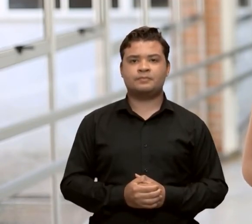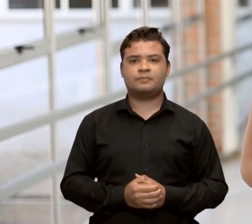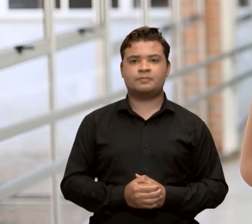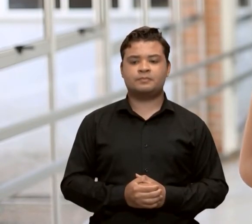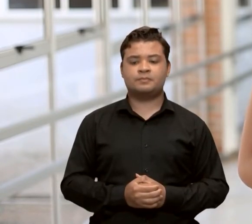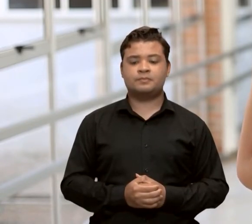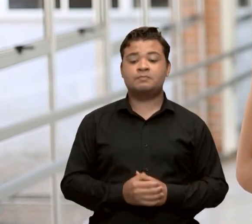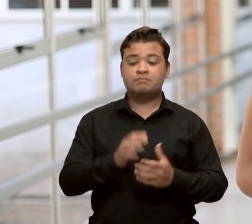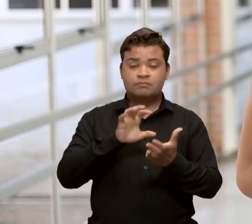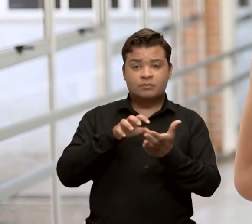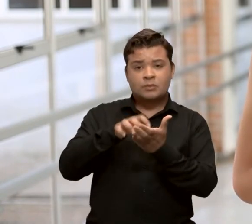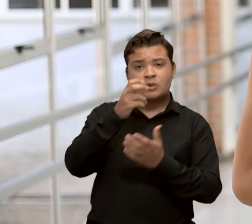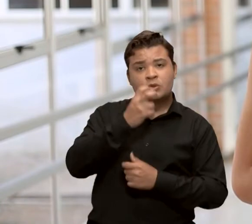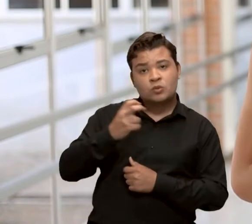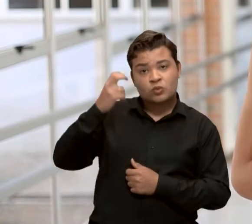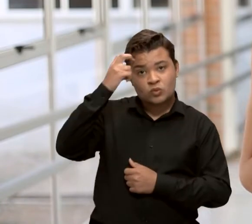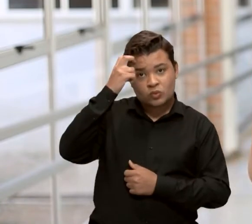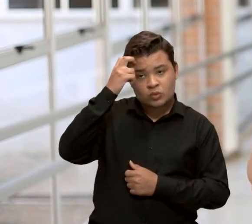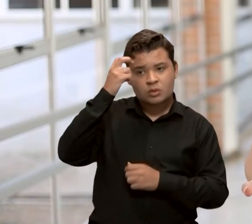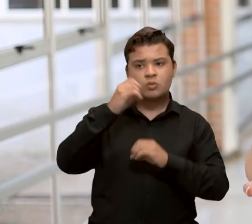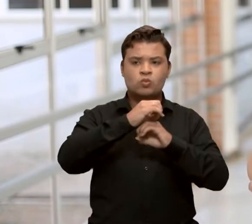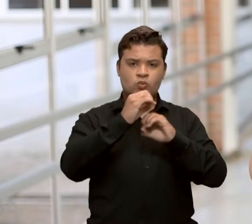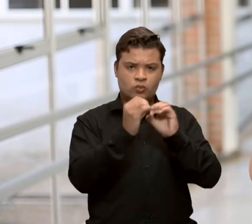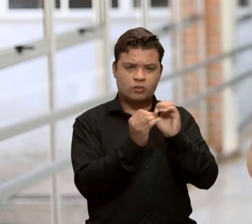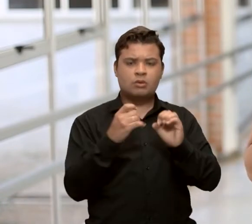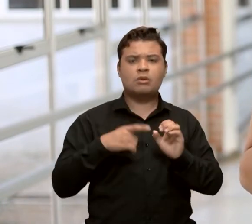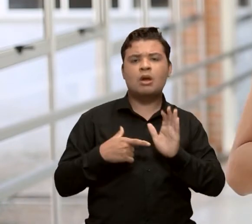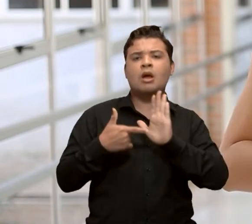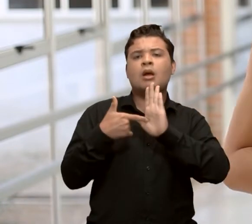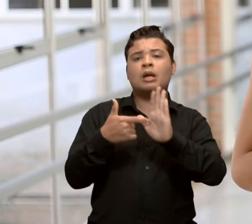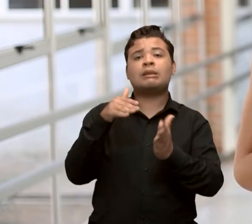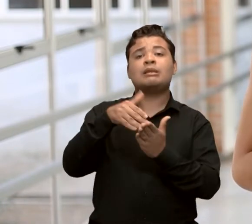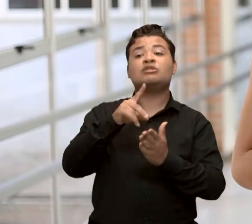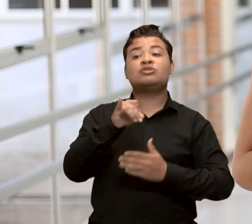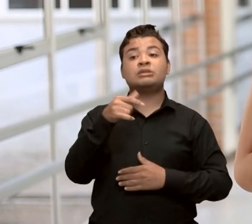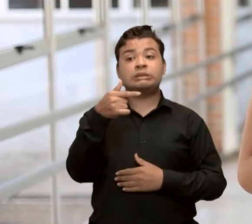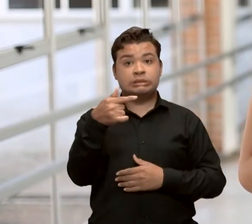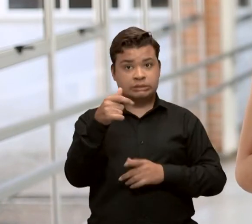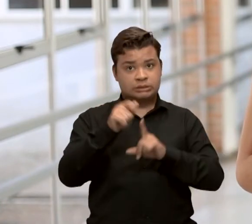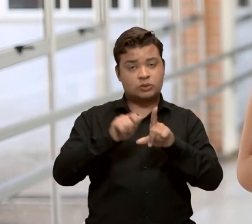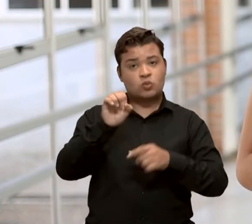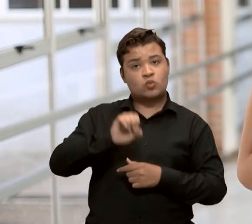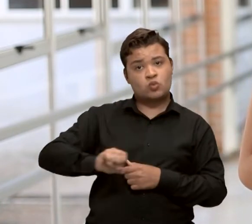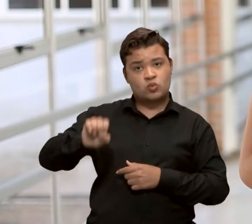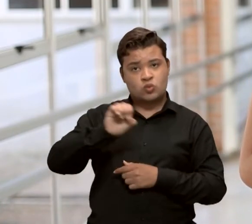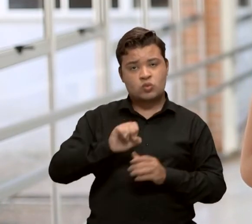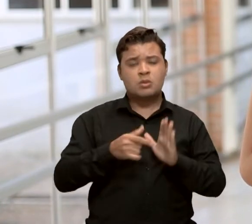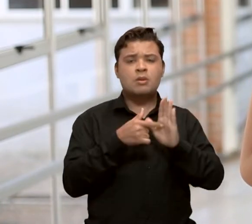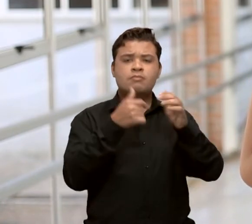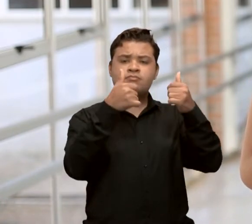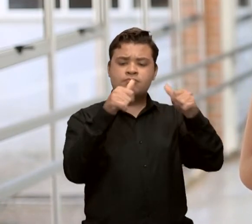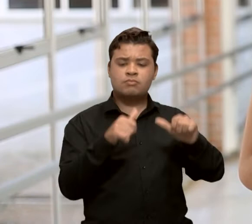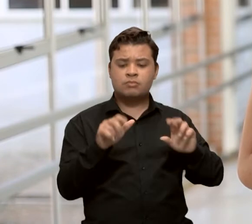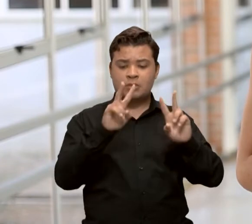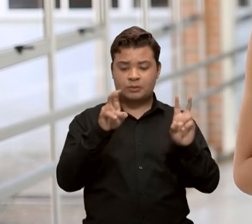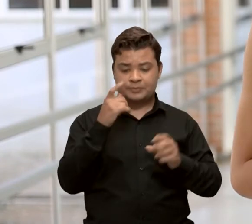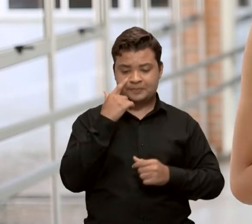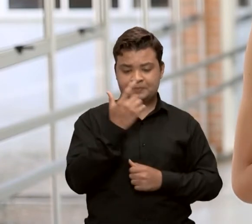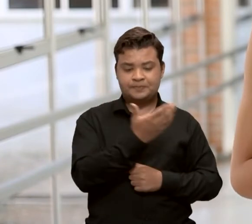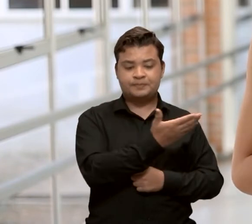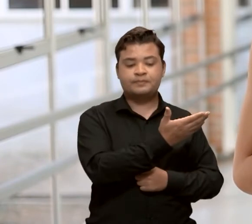O Centro Cultural da UFG apresenta até o dia 7 de outubro a exposição Matrizes, Gravura